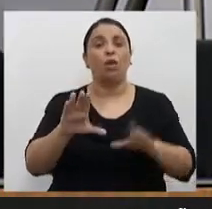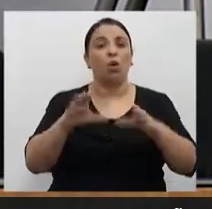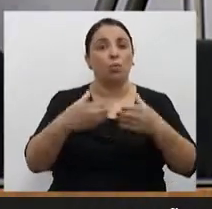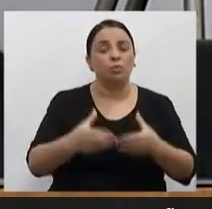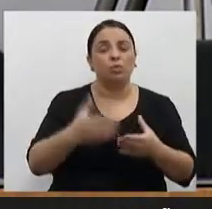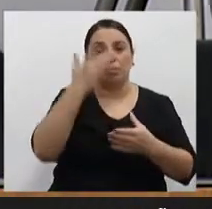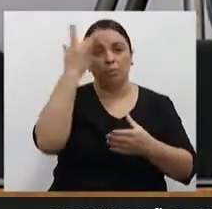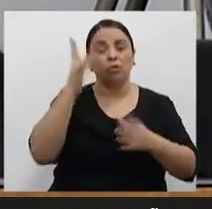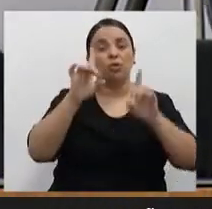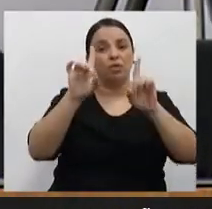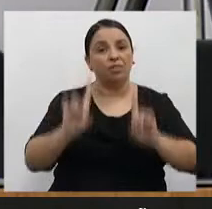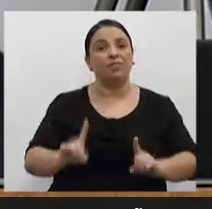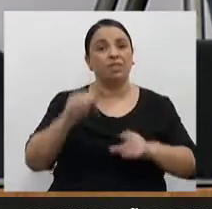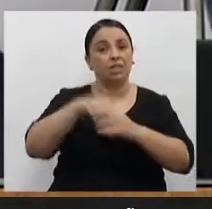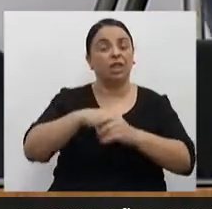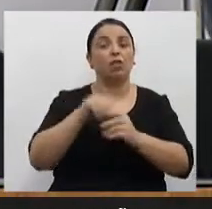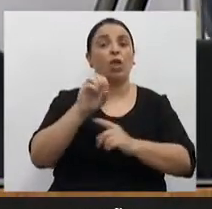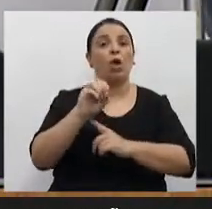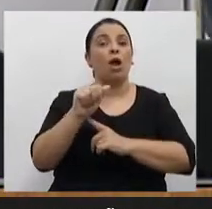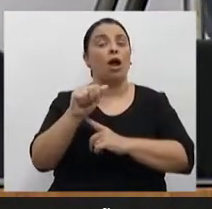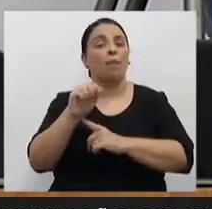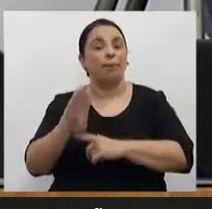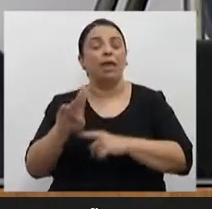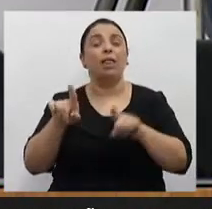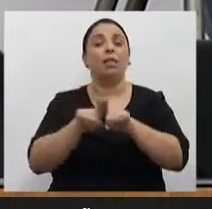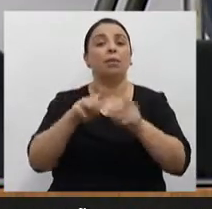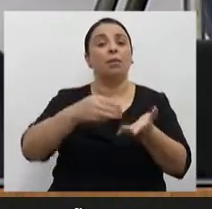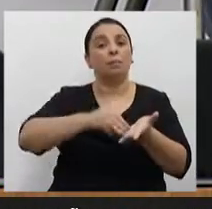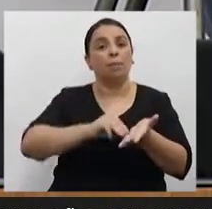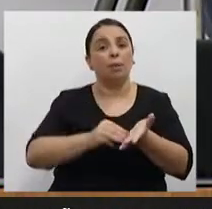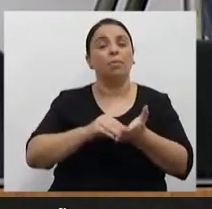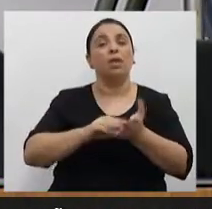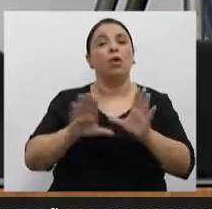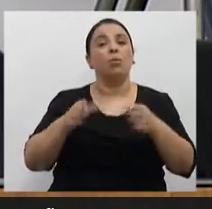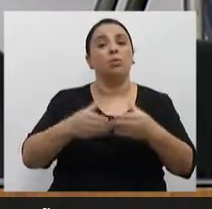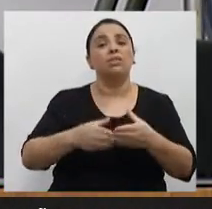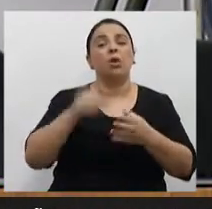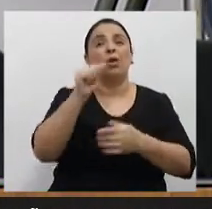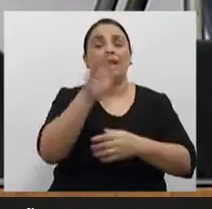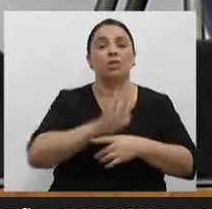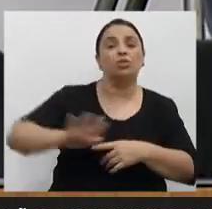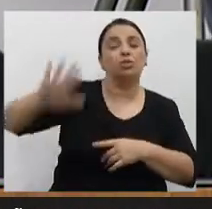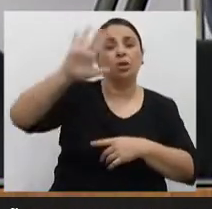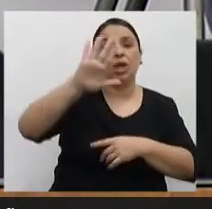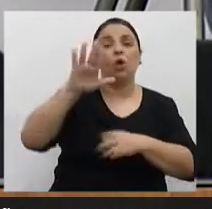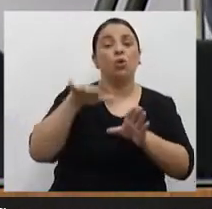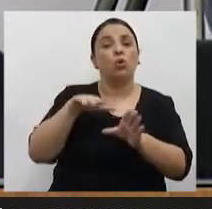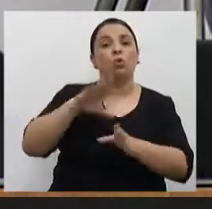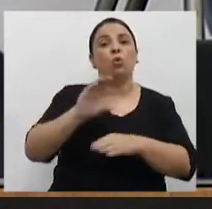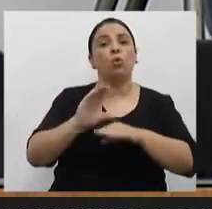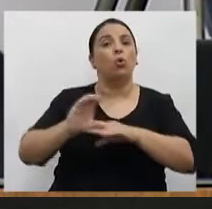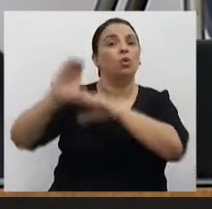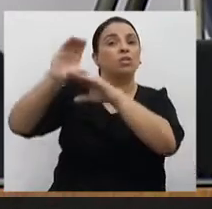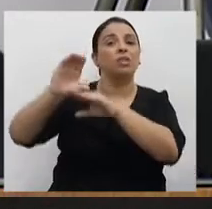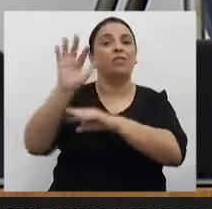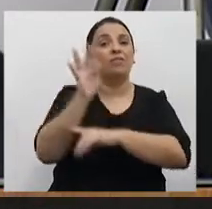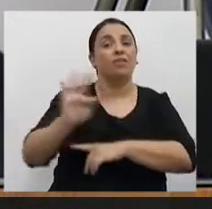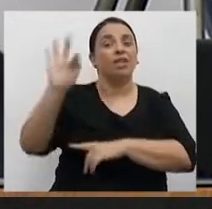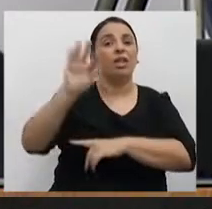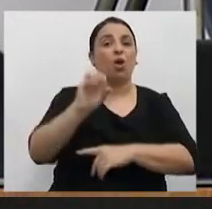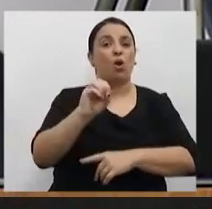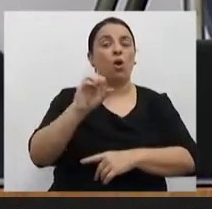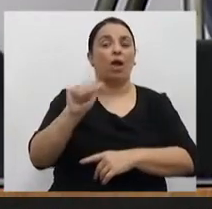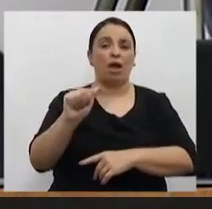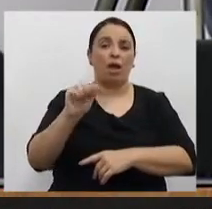da OAB. E membro também da Comissão Nacional dos Direitos da Pessoa com Deficiência do Conselho Federal da OAB. Também